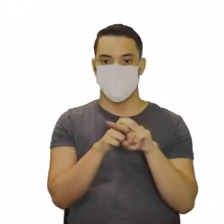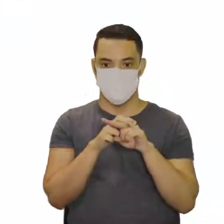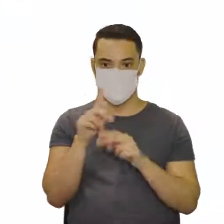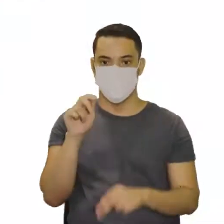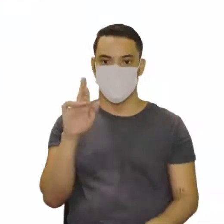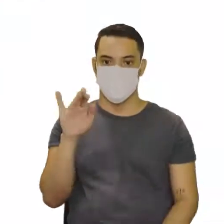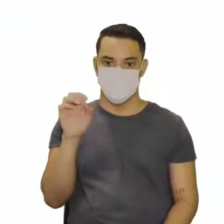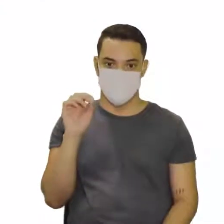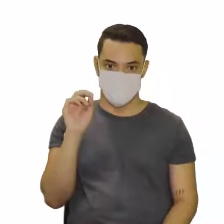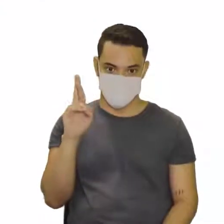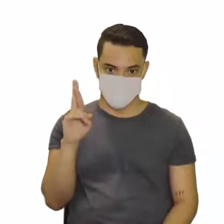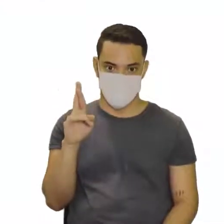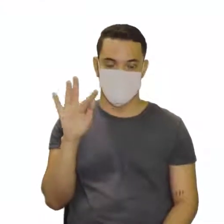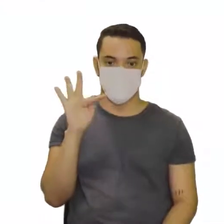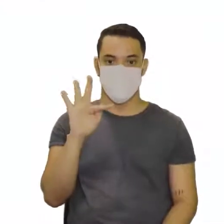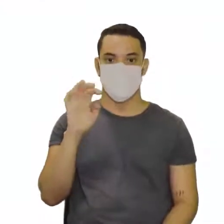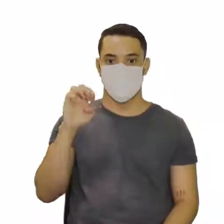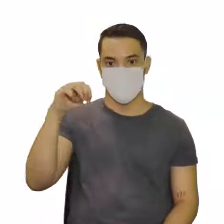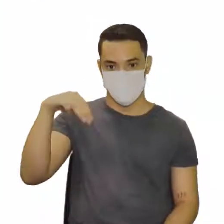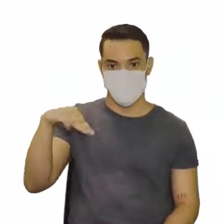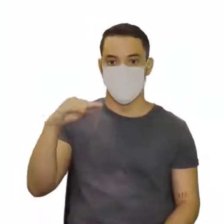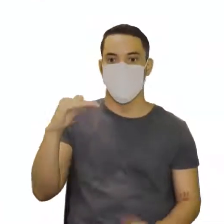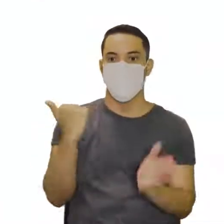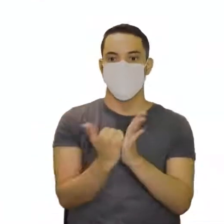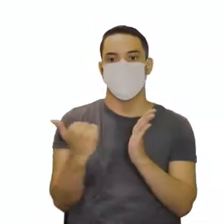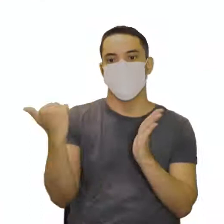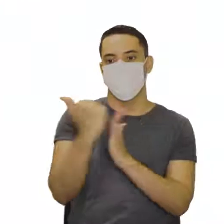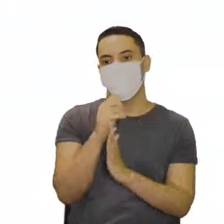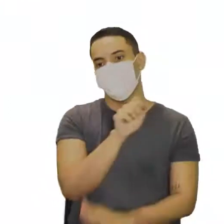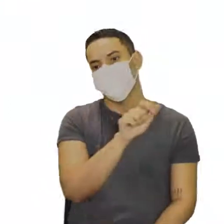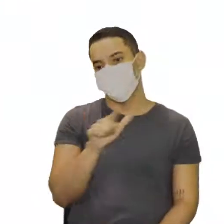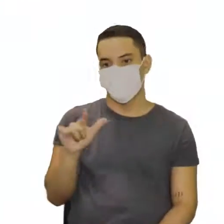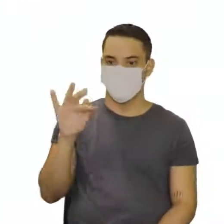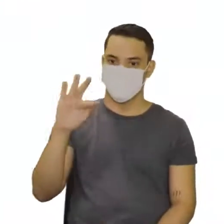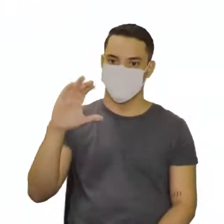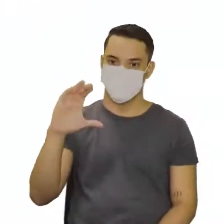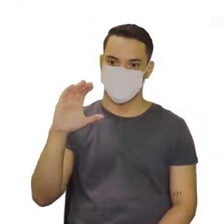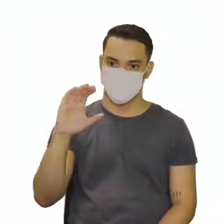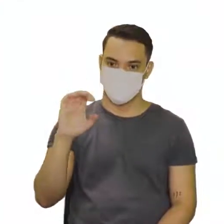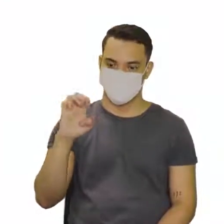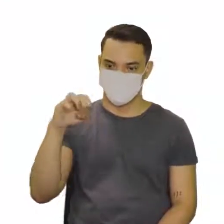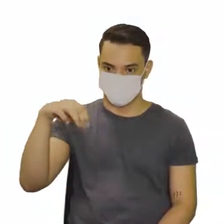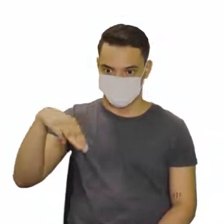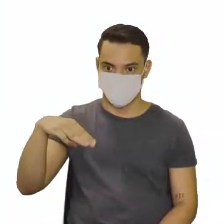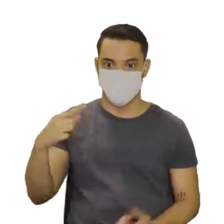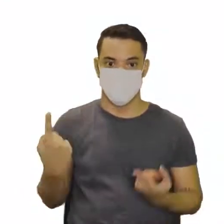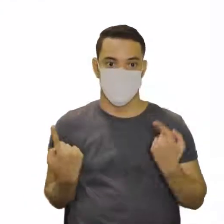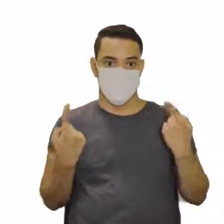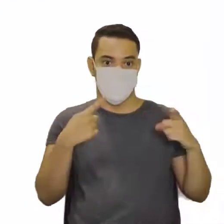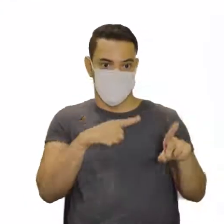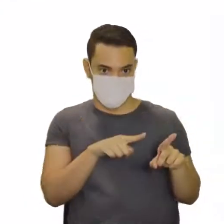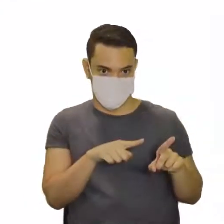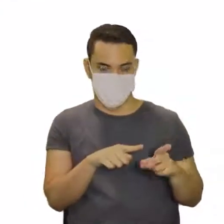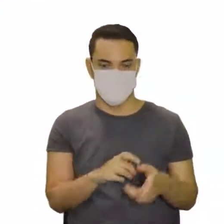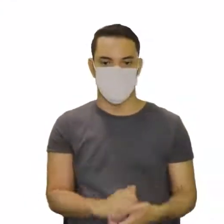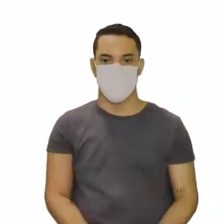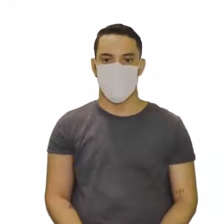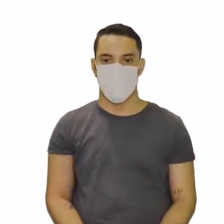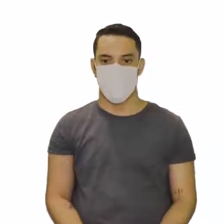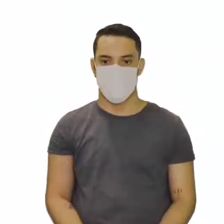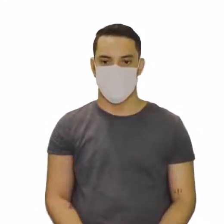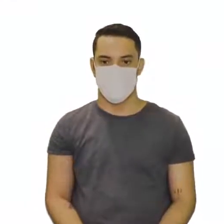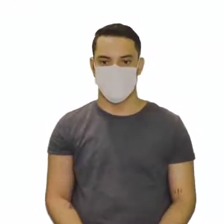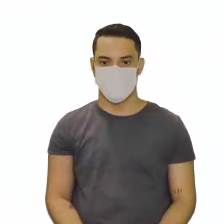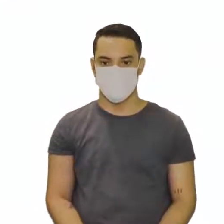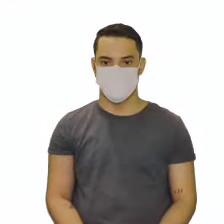no gerador, a força eletromotriz é maior do que a força contra-eletromotriz do receptor. Entendido